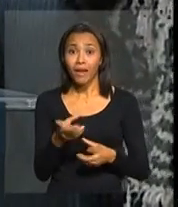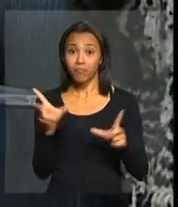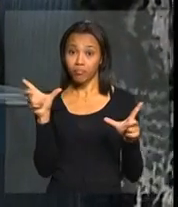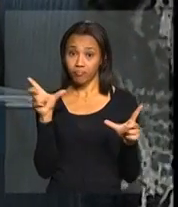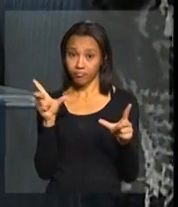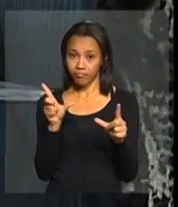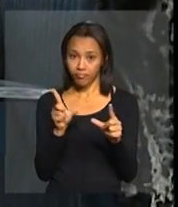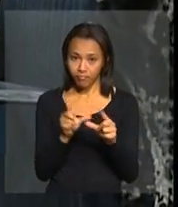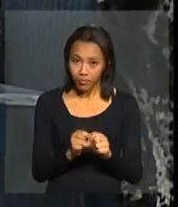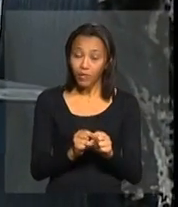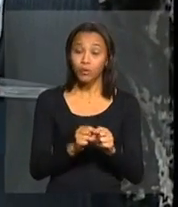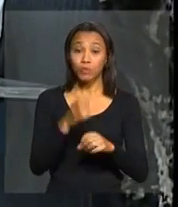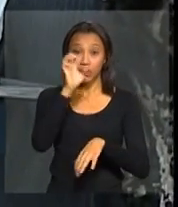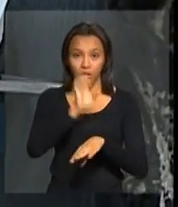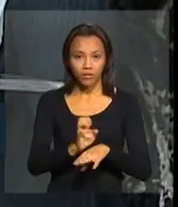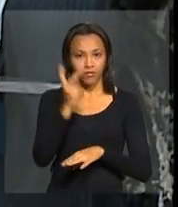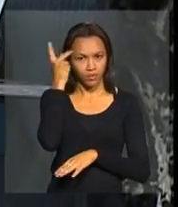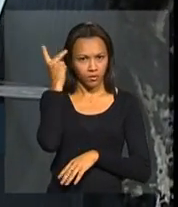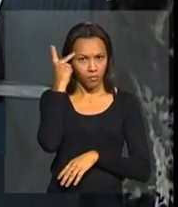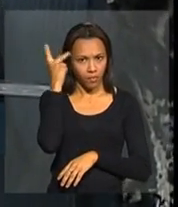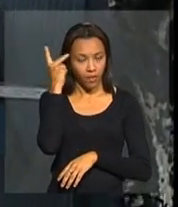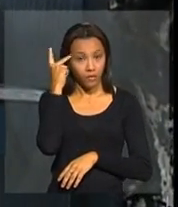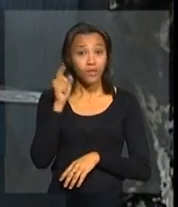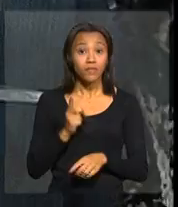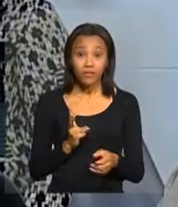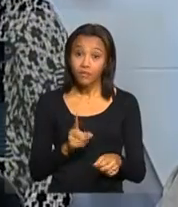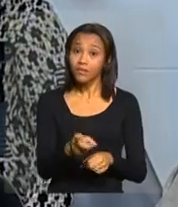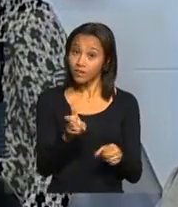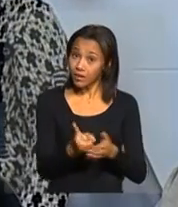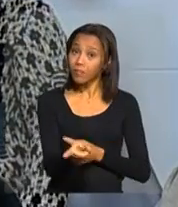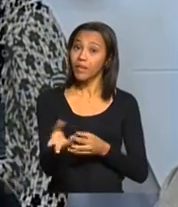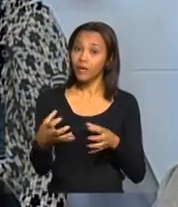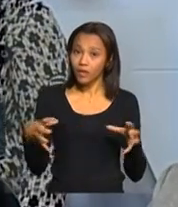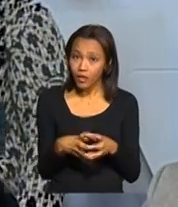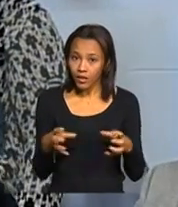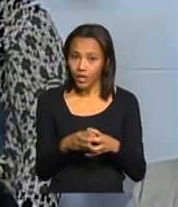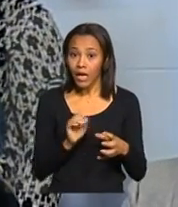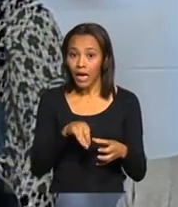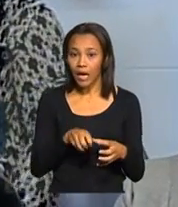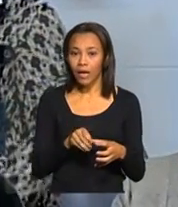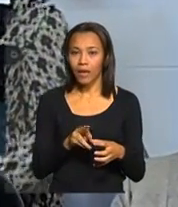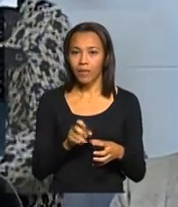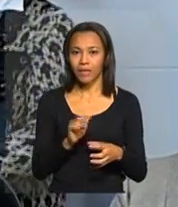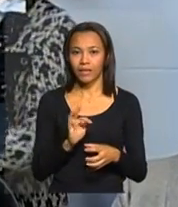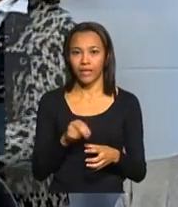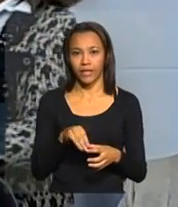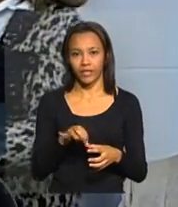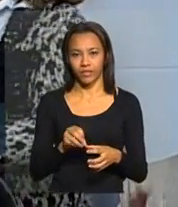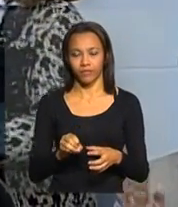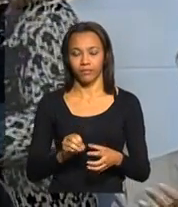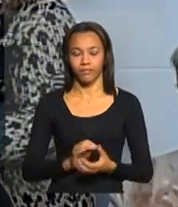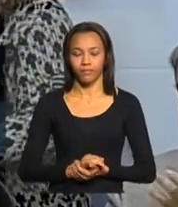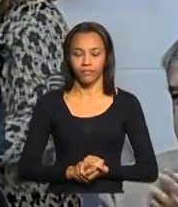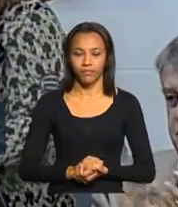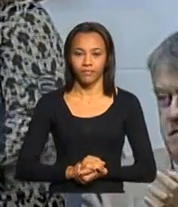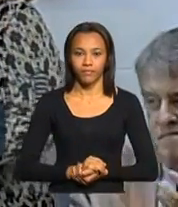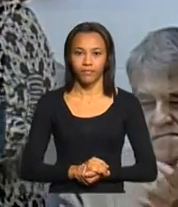a lista do Estado de São Paulo, além de ser membro da Câmara Técnica de Tecidos Oculares.